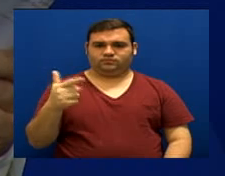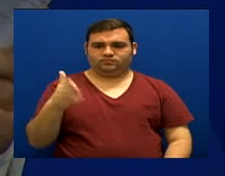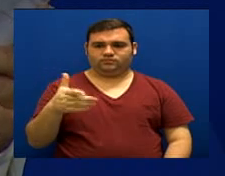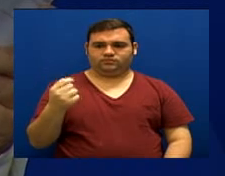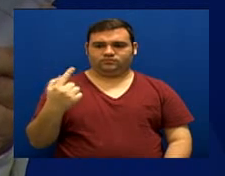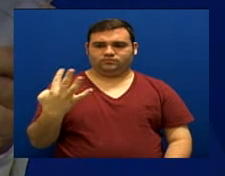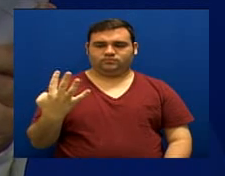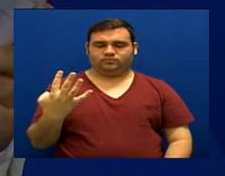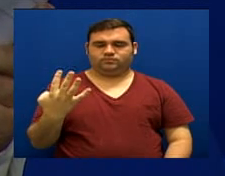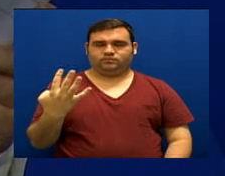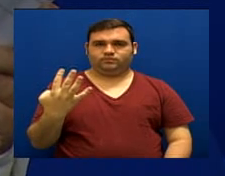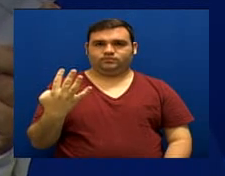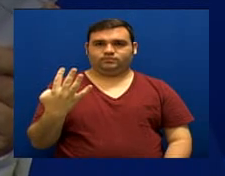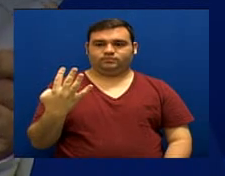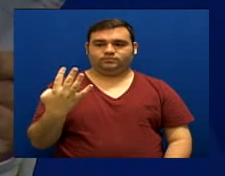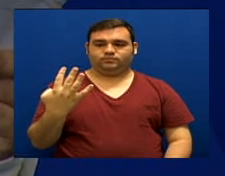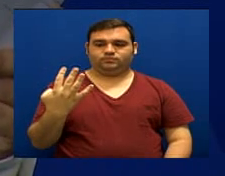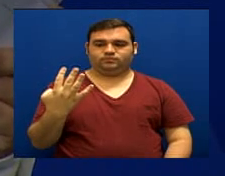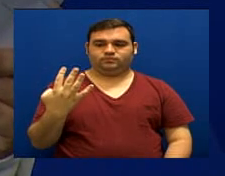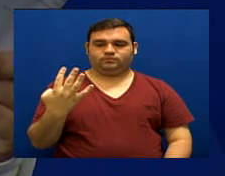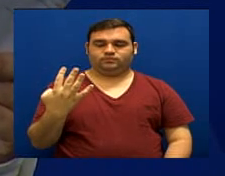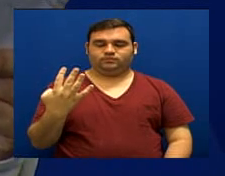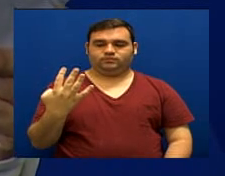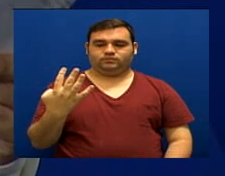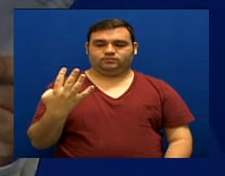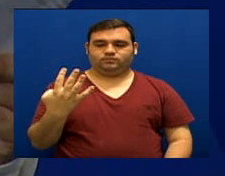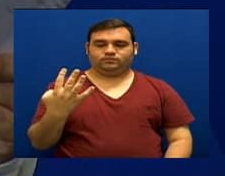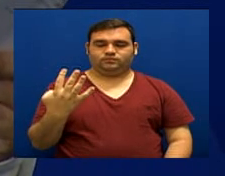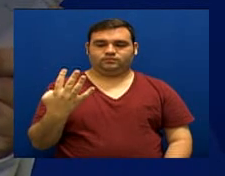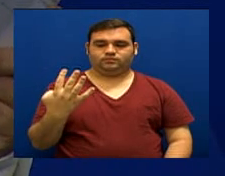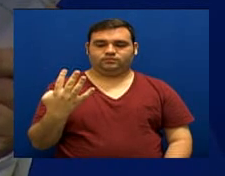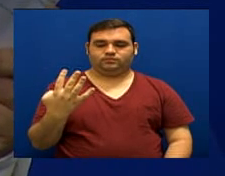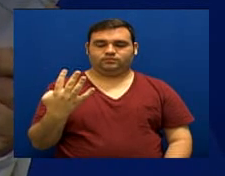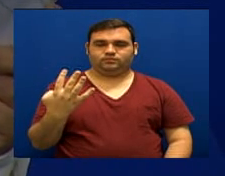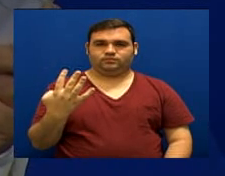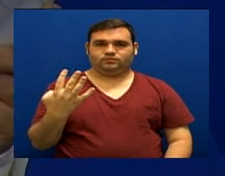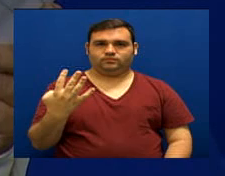bom em relação à